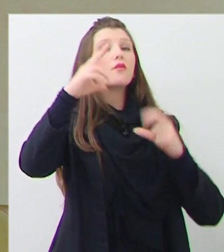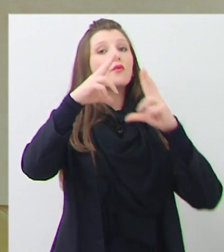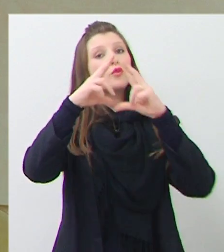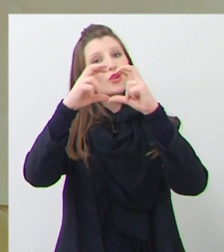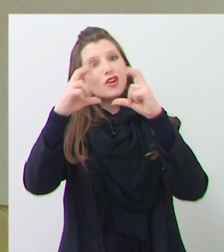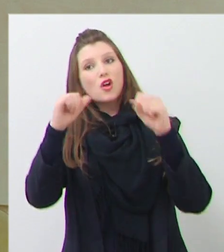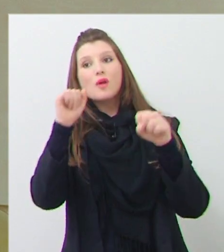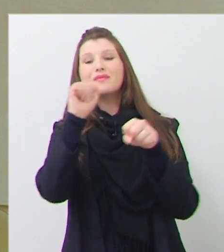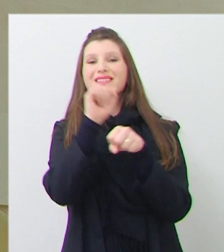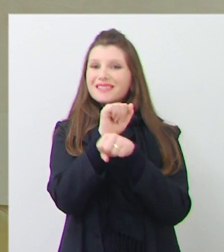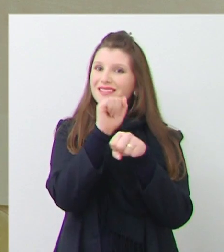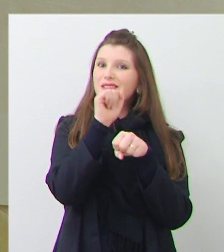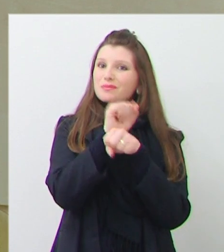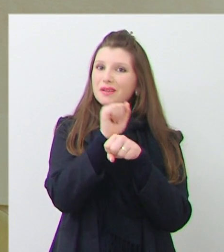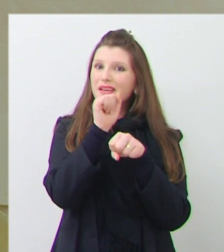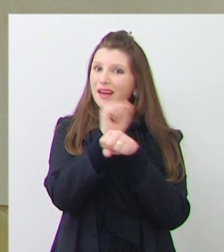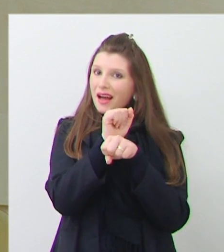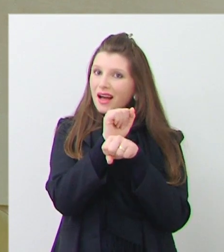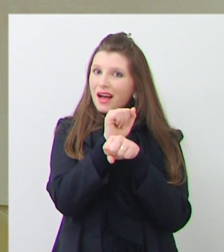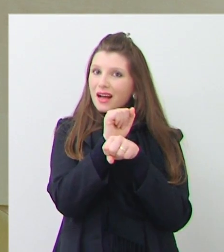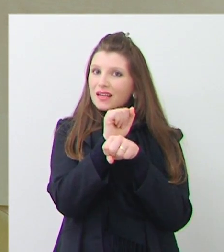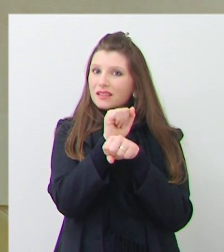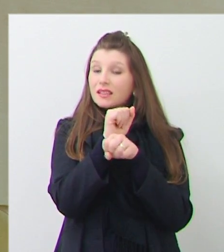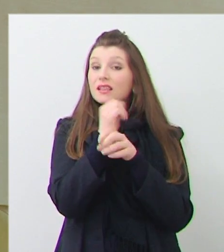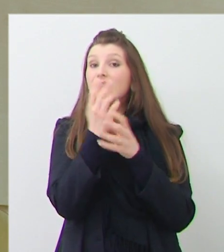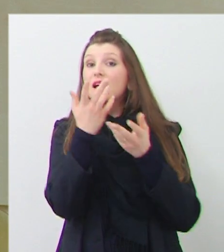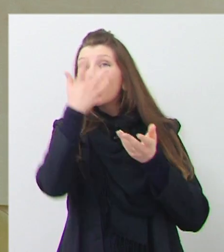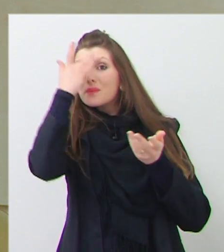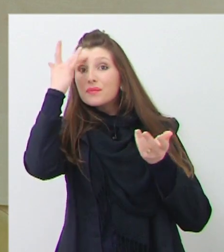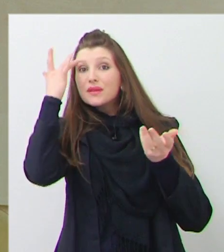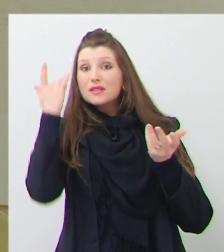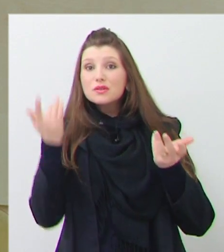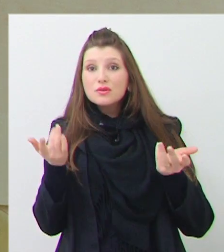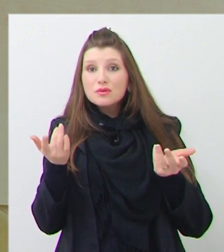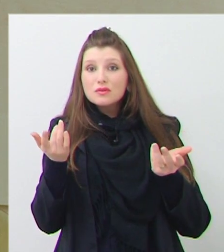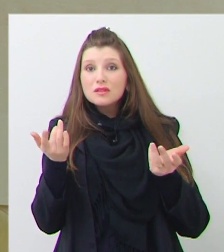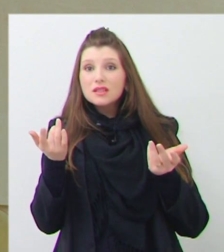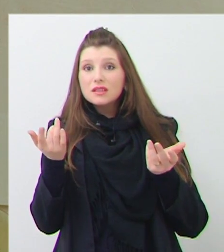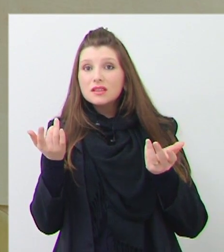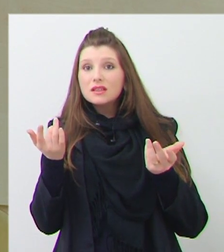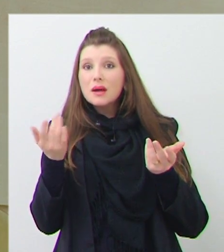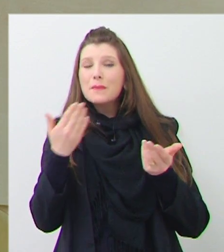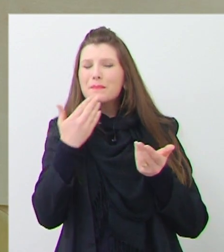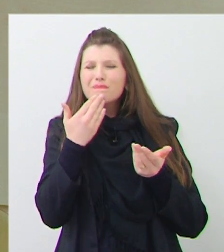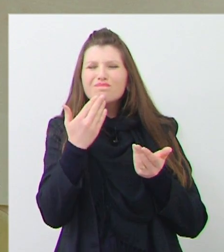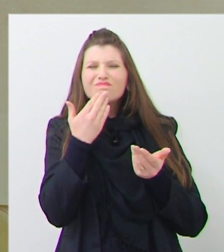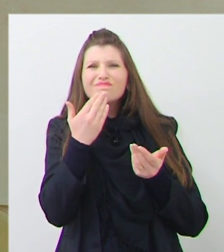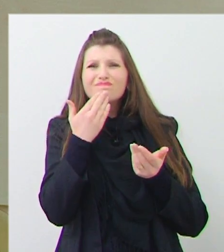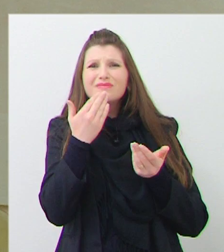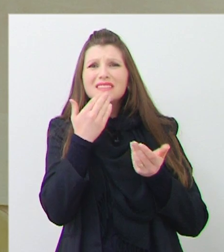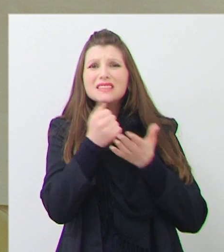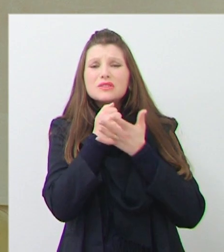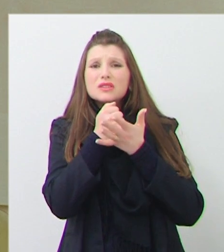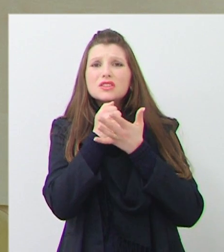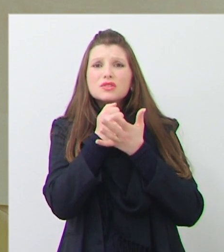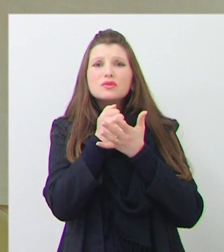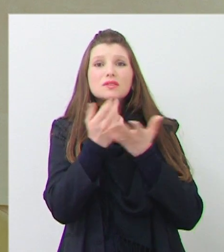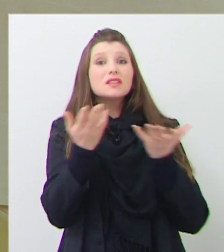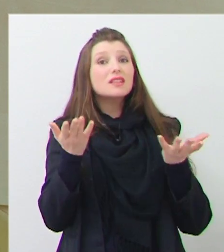SAMU. Será que a pessoa que estiver aos seus braços, clamando por socorro, vai